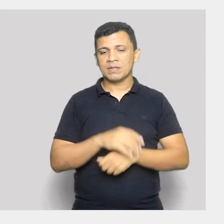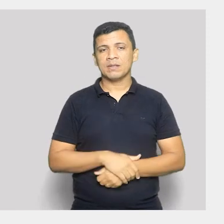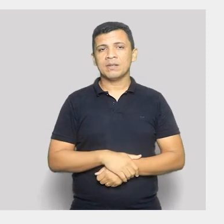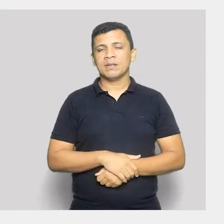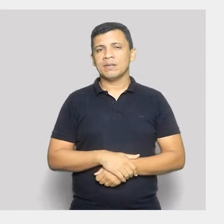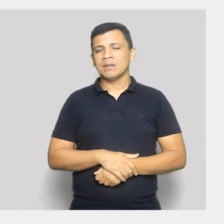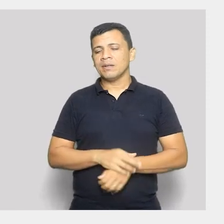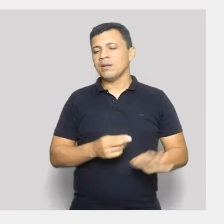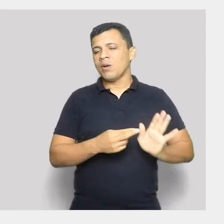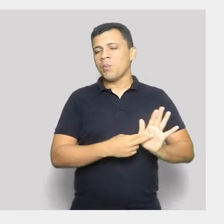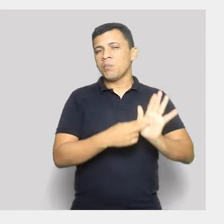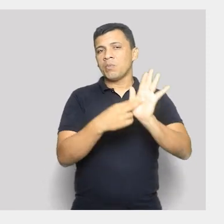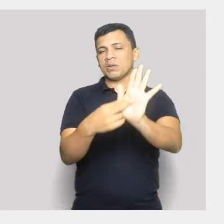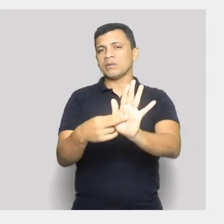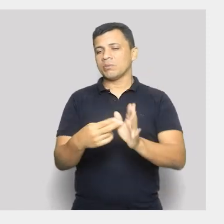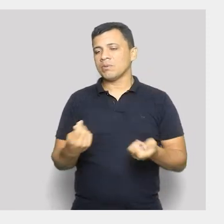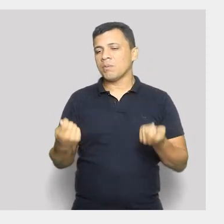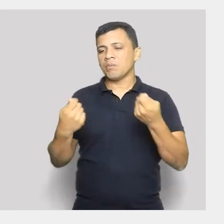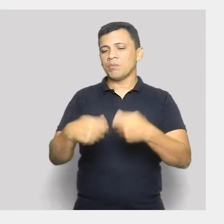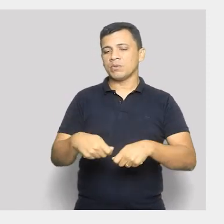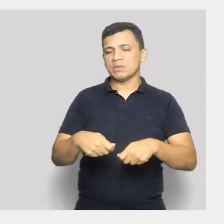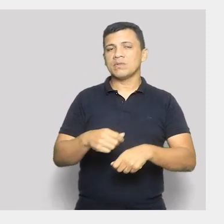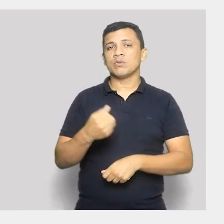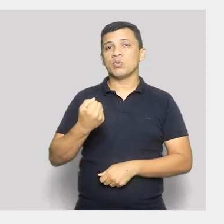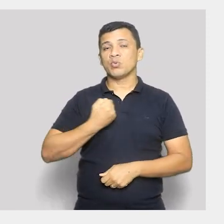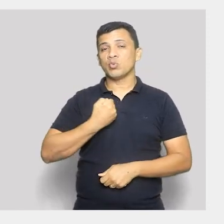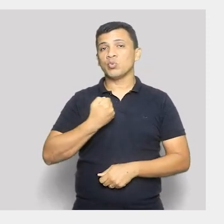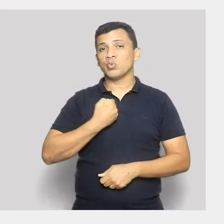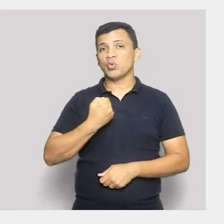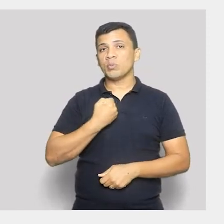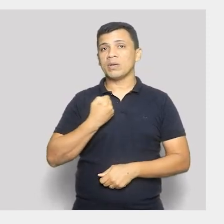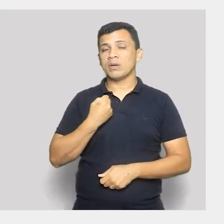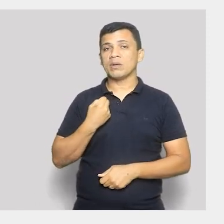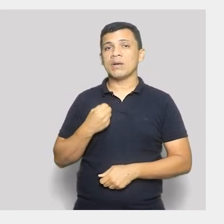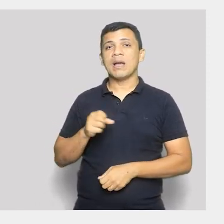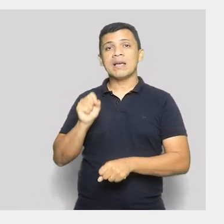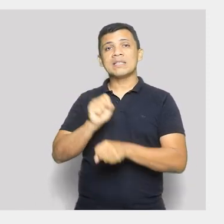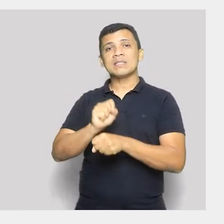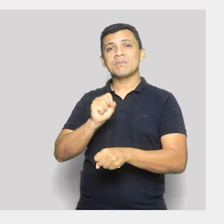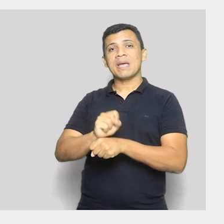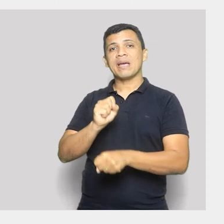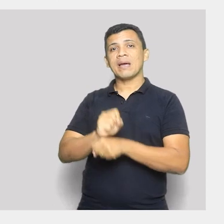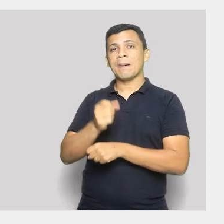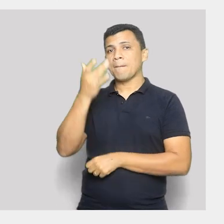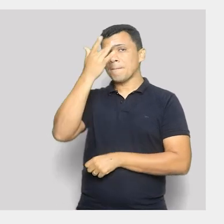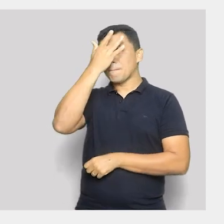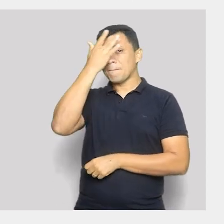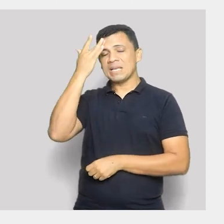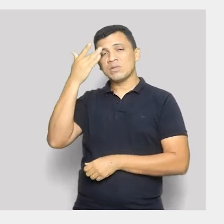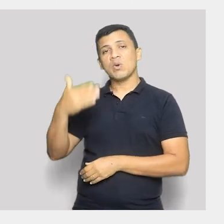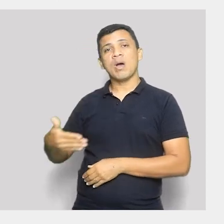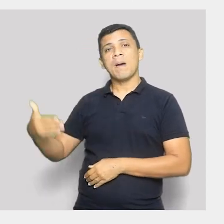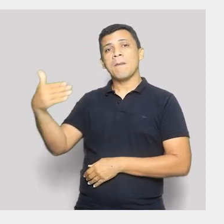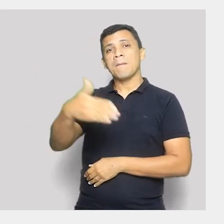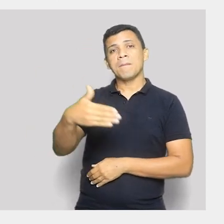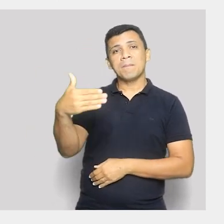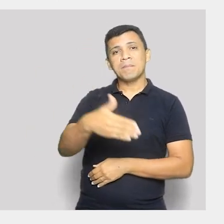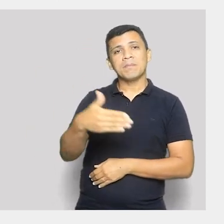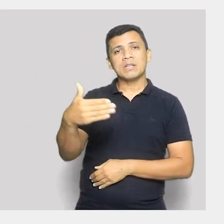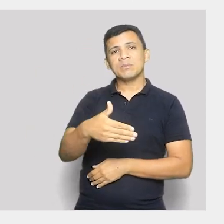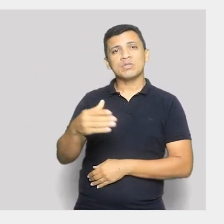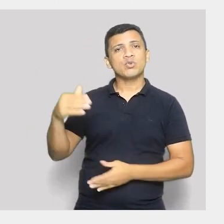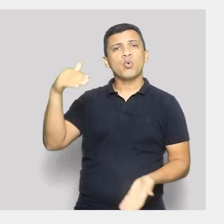Uma representação possível do número esperado de participantes no último dia